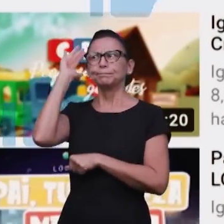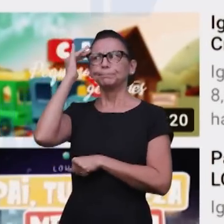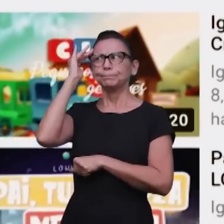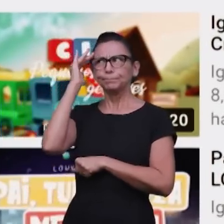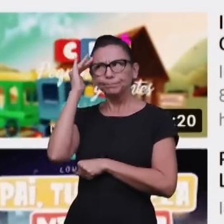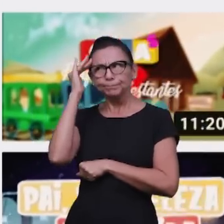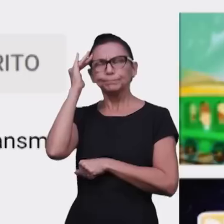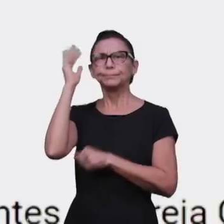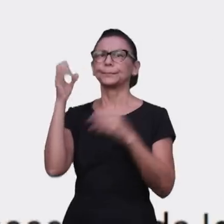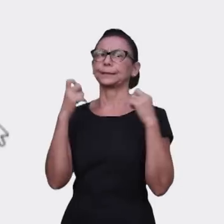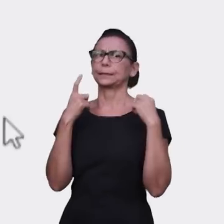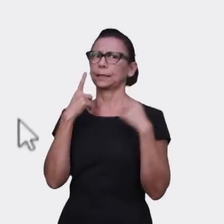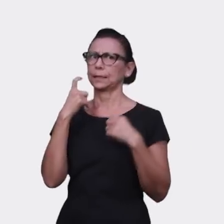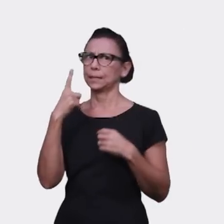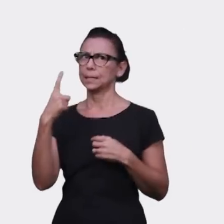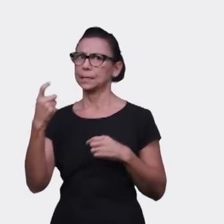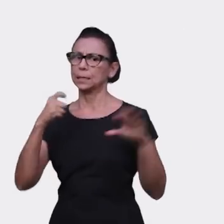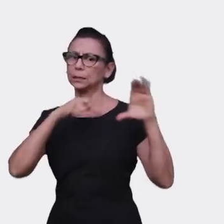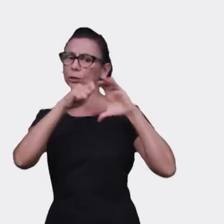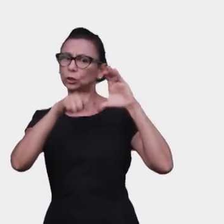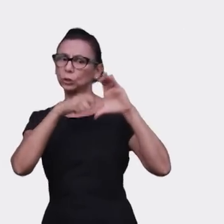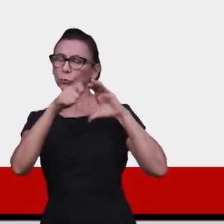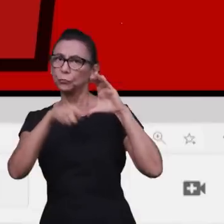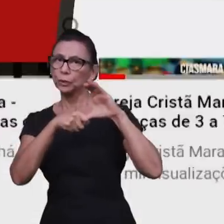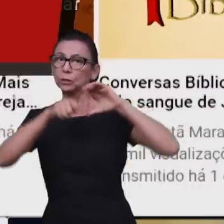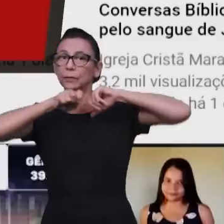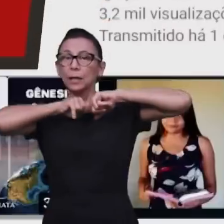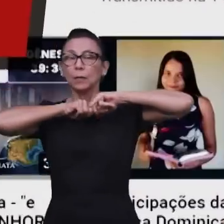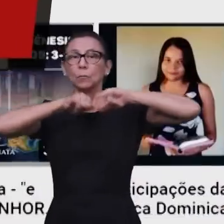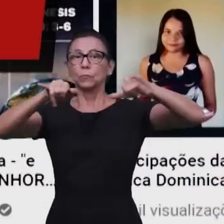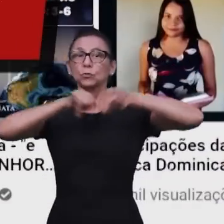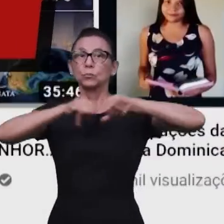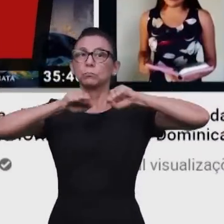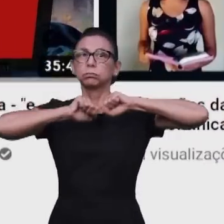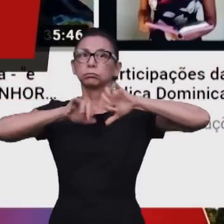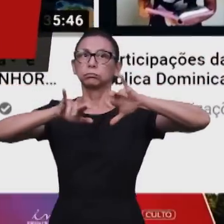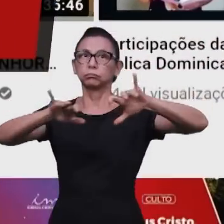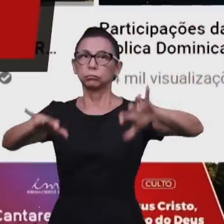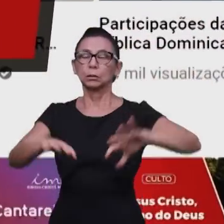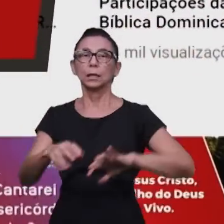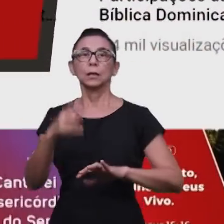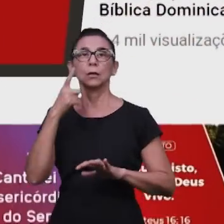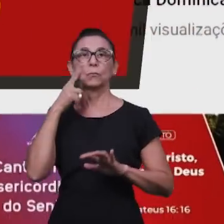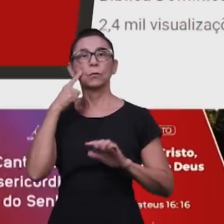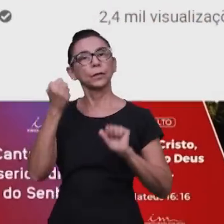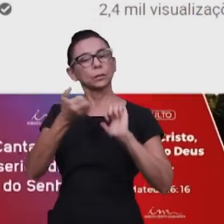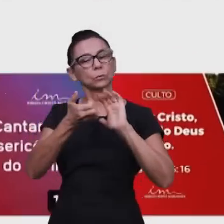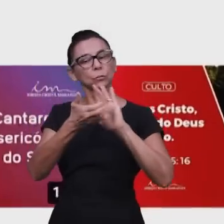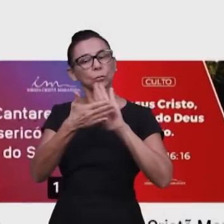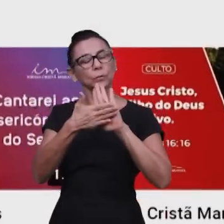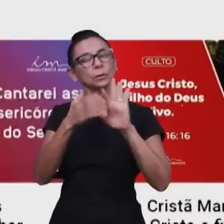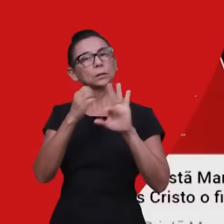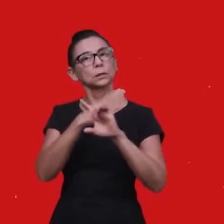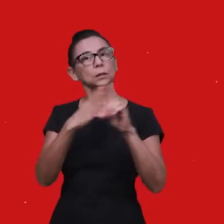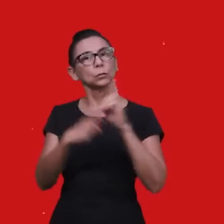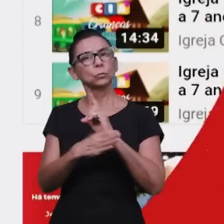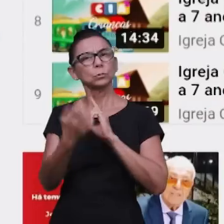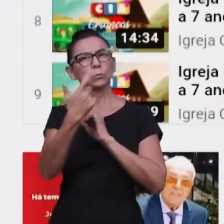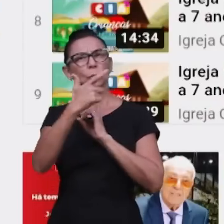mais pessoas e mais pessoas vão conhecer as mensagens, louvores e outros conteúdos que estão no canal.